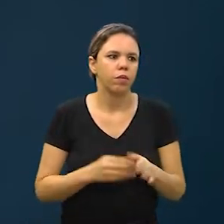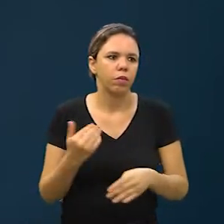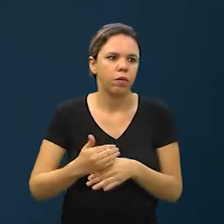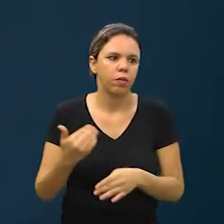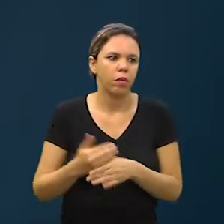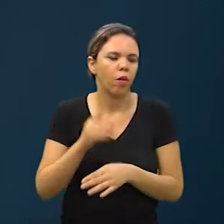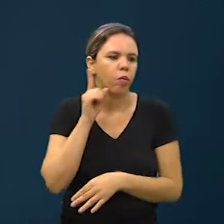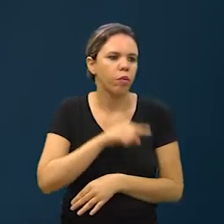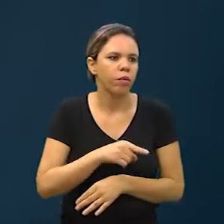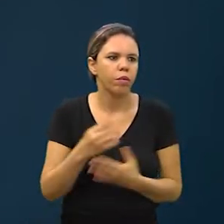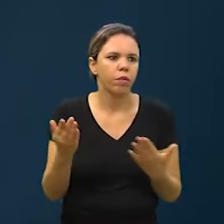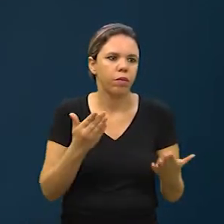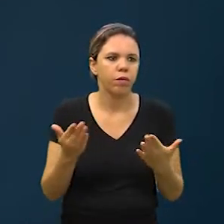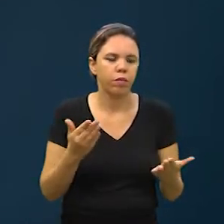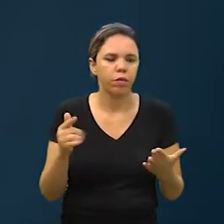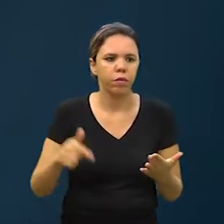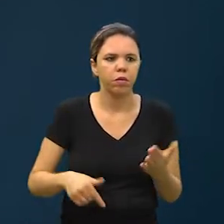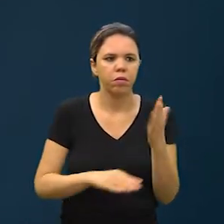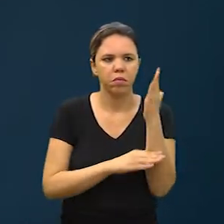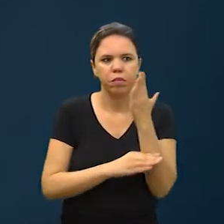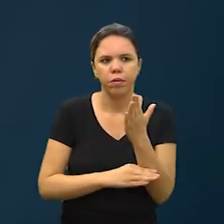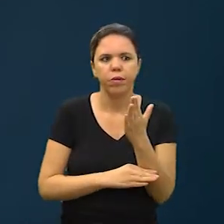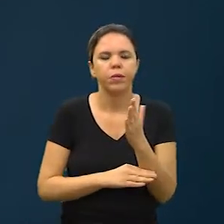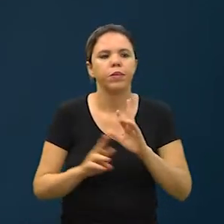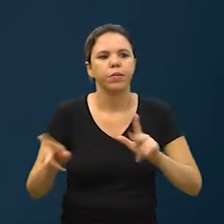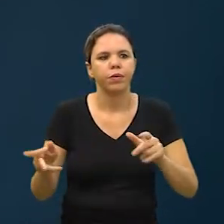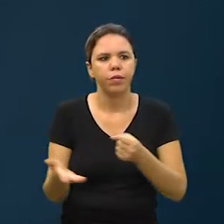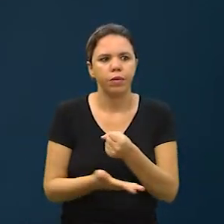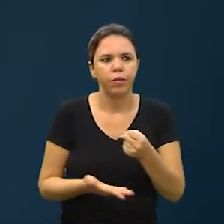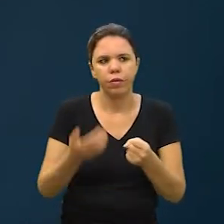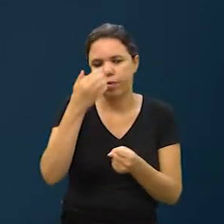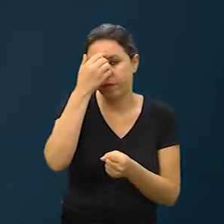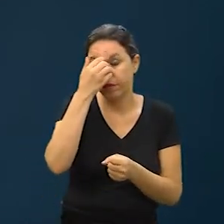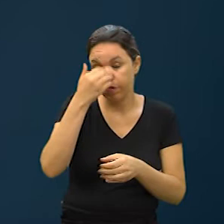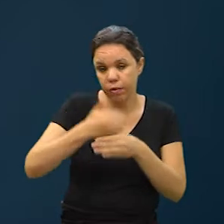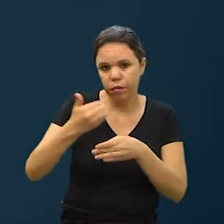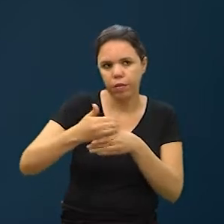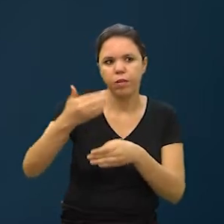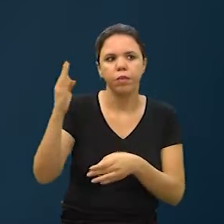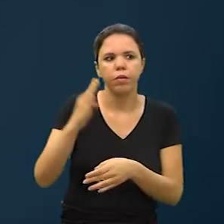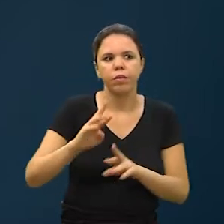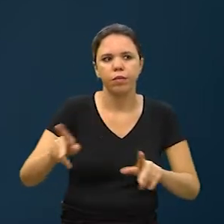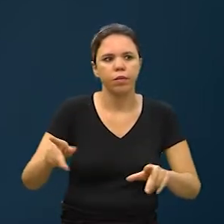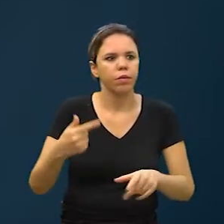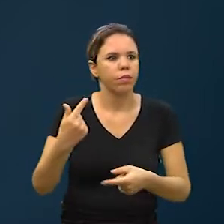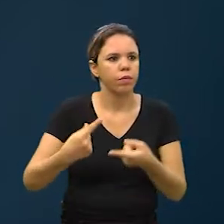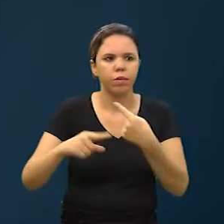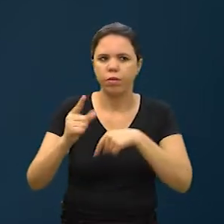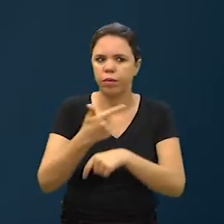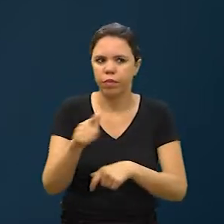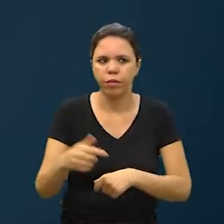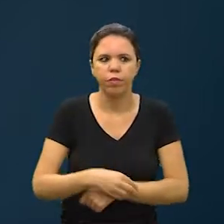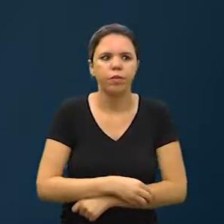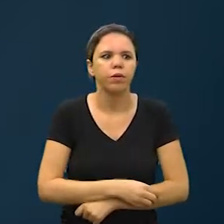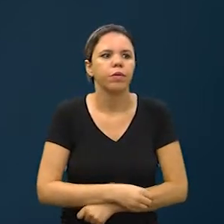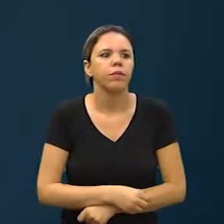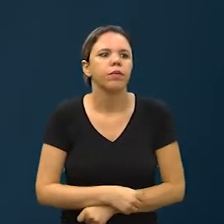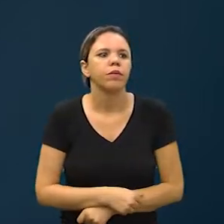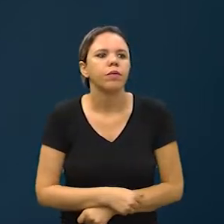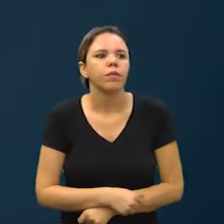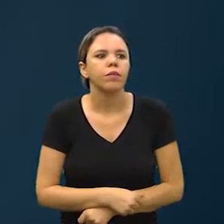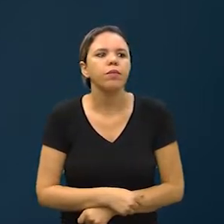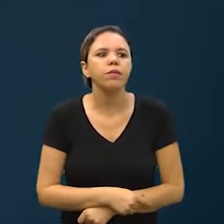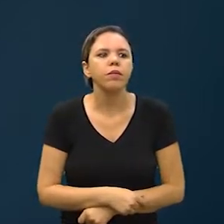método construtivo dos Estados Unidos, de drywall, com madeira no meio, e for construir no Brasil, muito provavelmente eu também não vou ter sucesso,